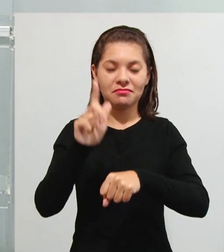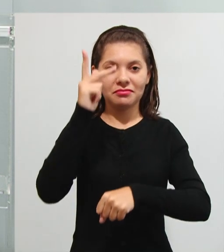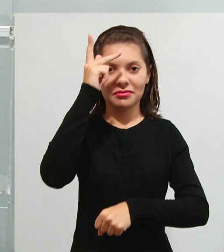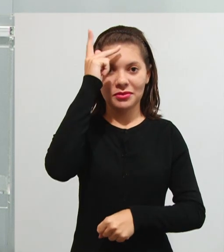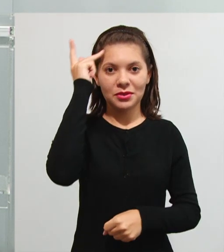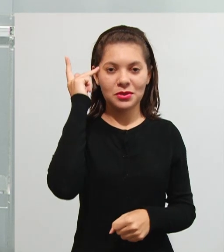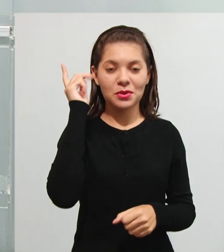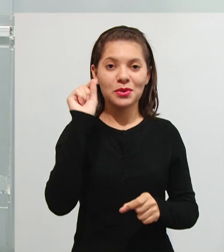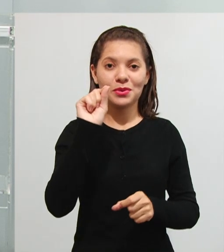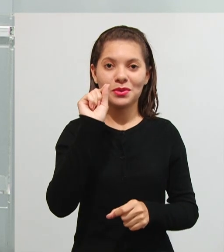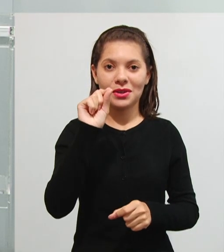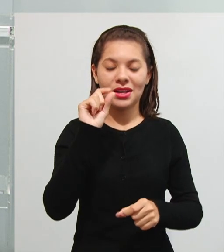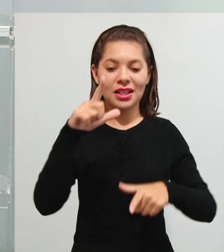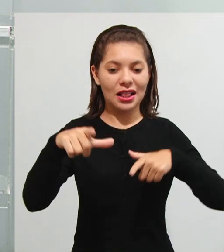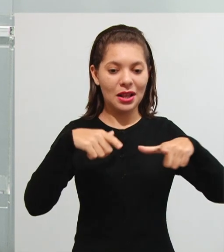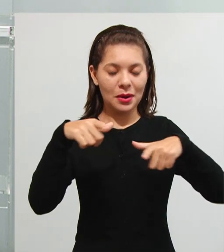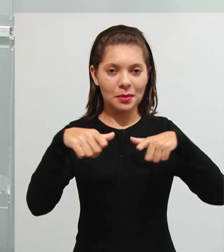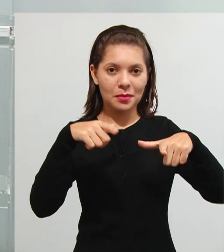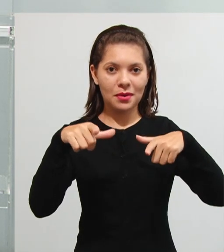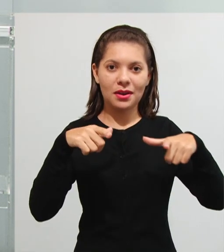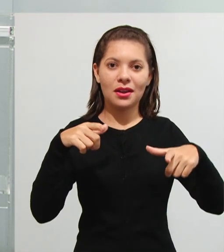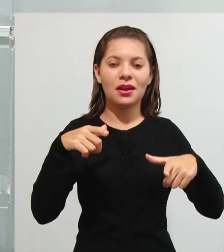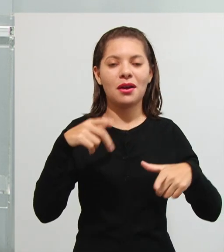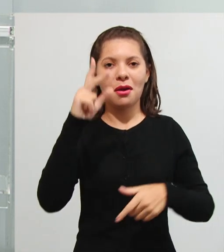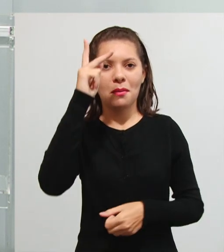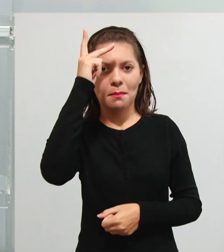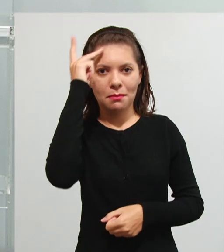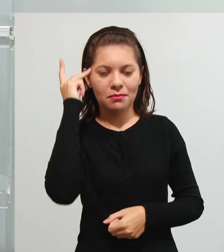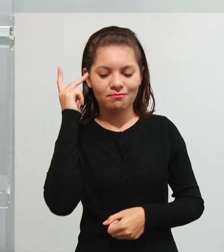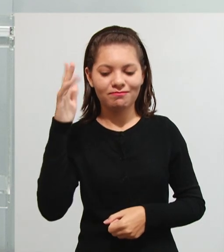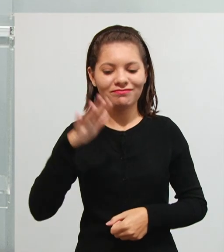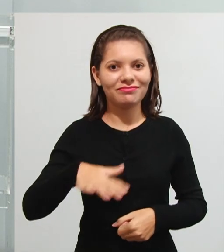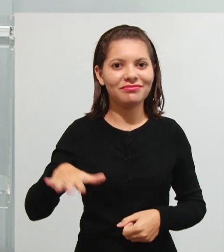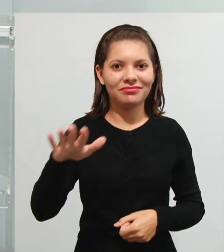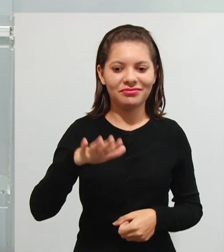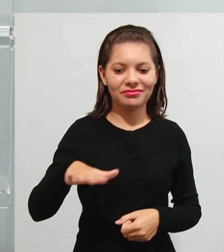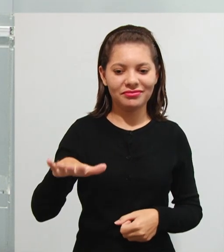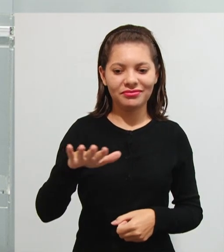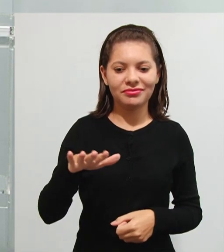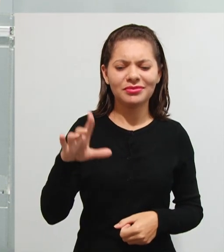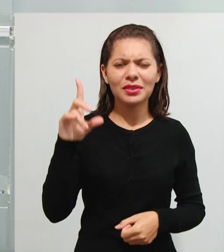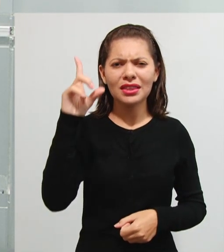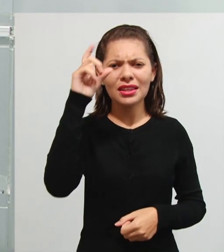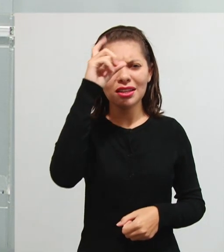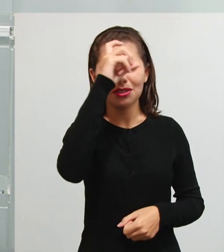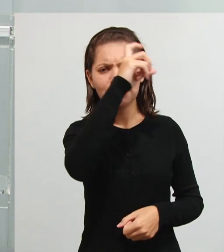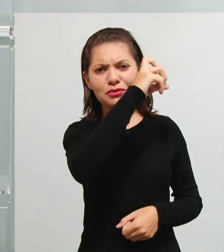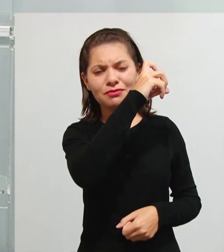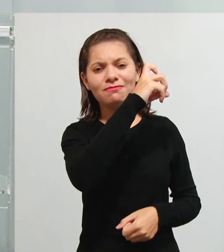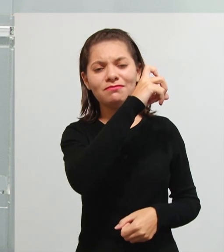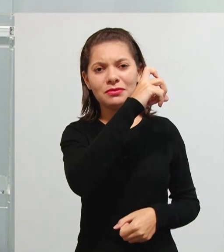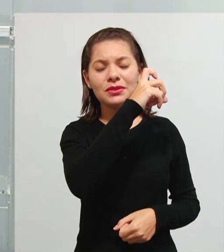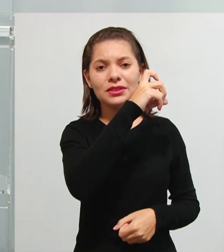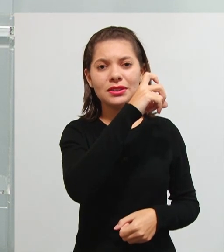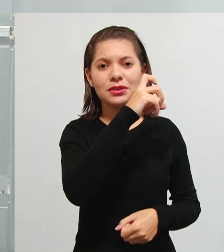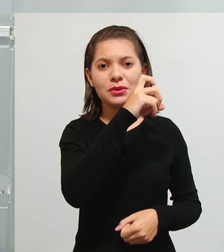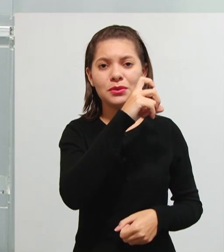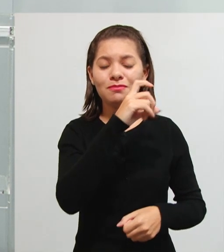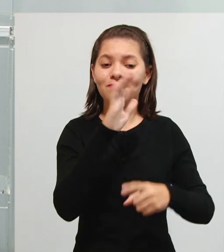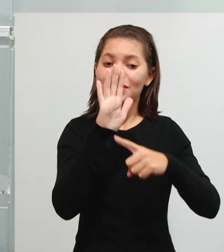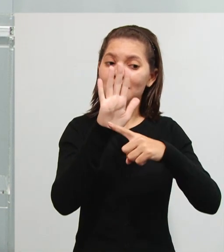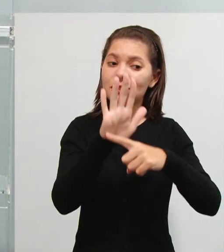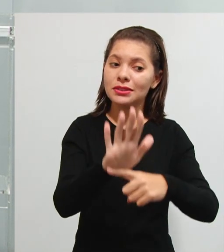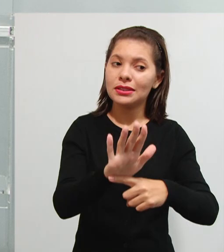trabalhar a manutenção das pessoas naquele setor é muito mais difícil a gente preparar um profissional novo